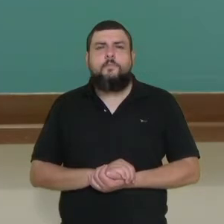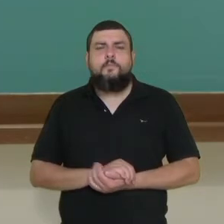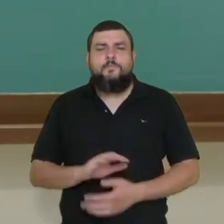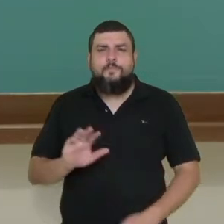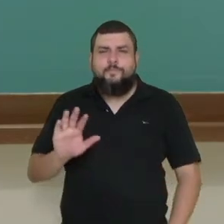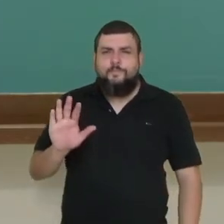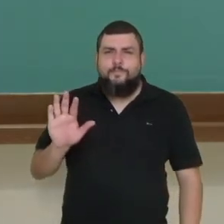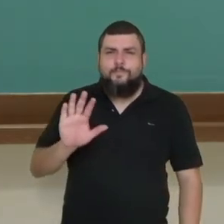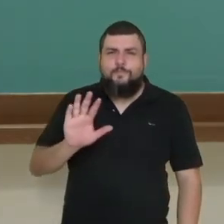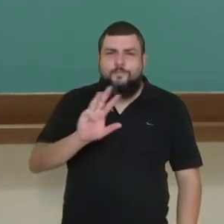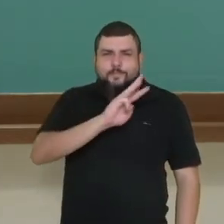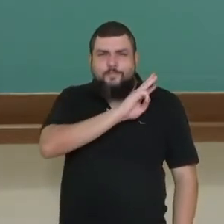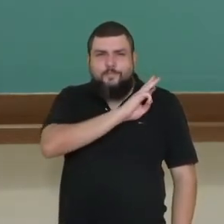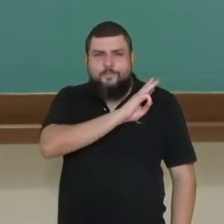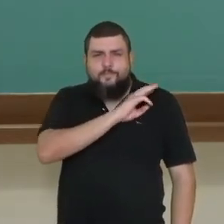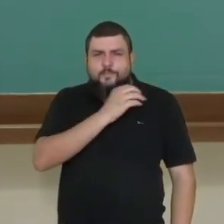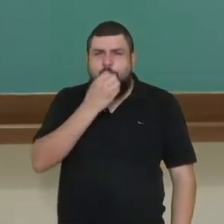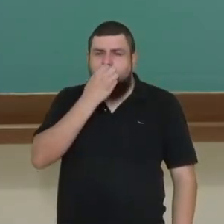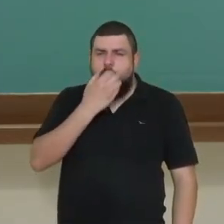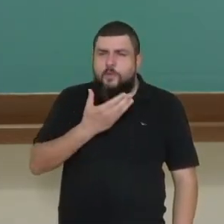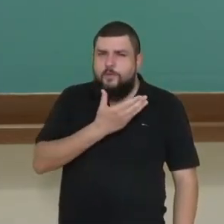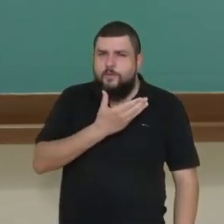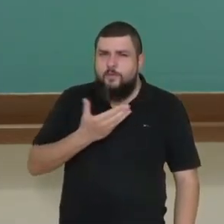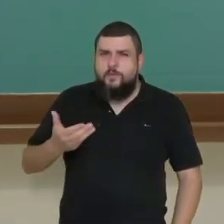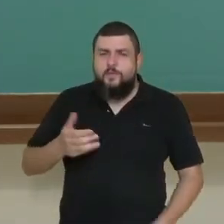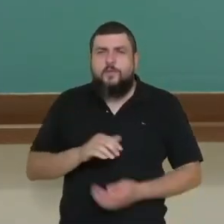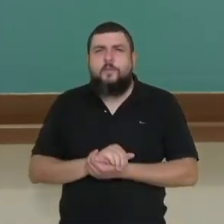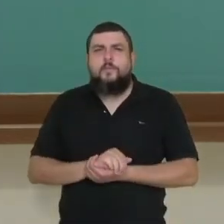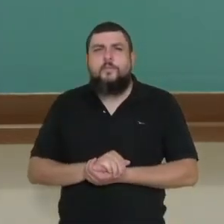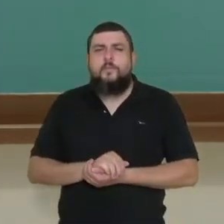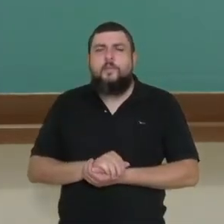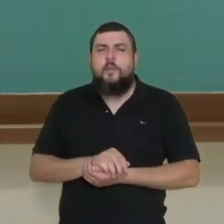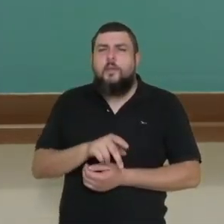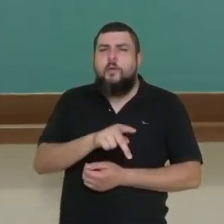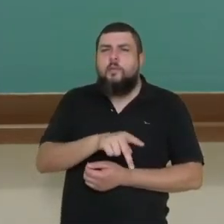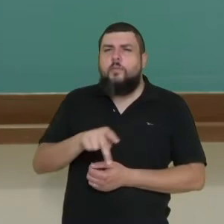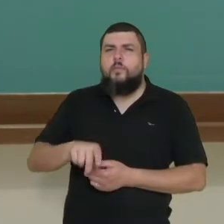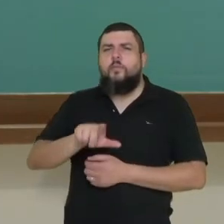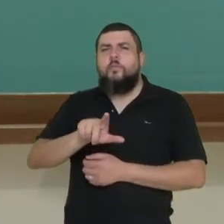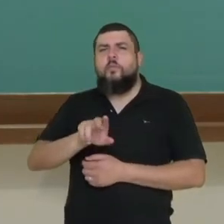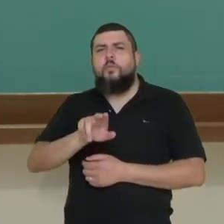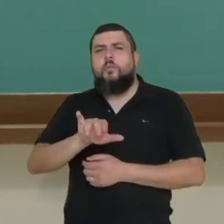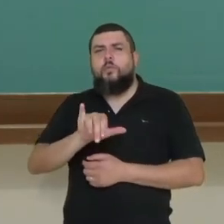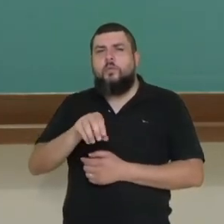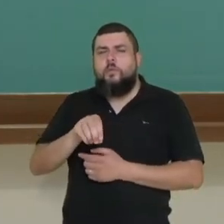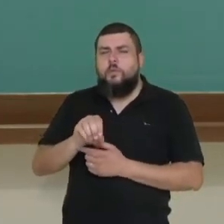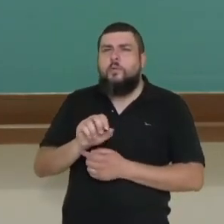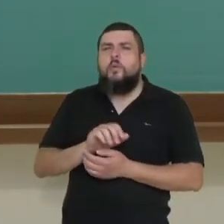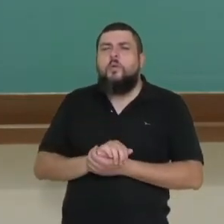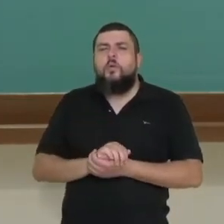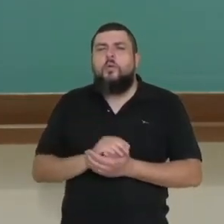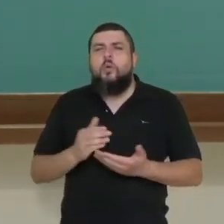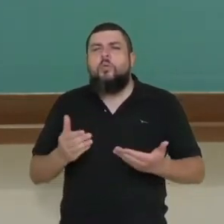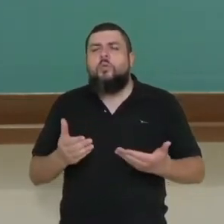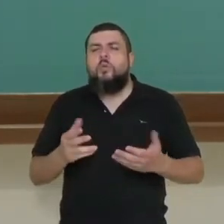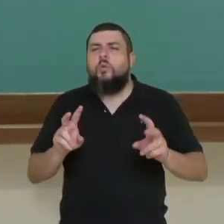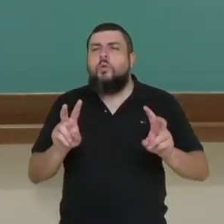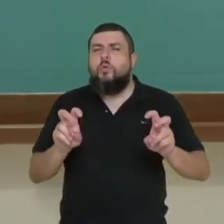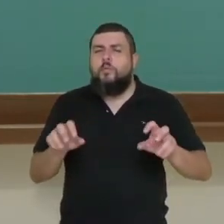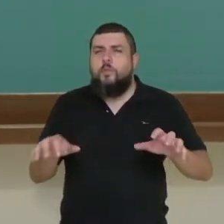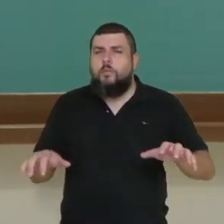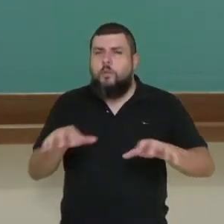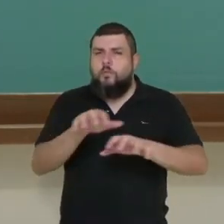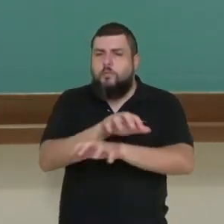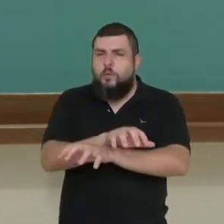Fala galera da terceira série, tudo beleza? Sou o professor Luciano e venho trazer para vocês o assunto sobre biomas, tá? Só que agora a gente vai